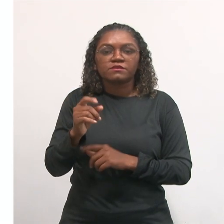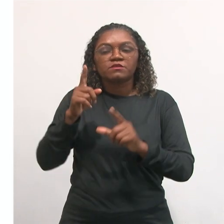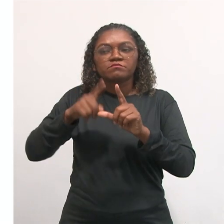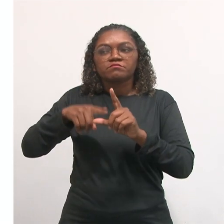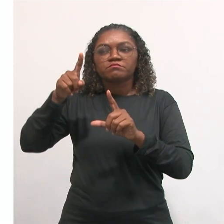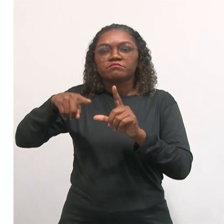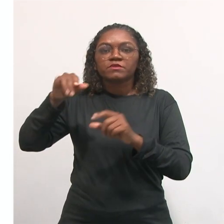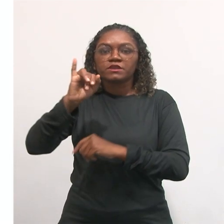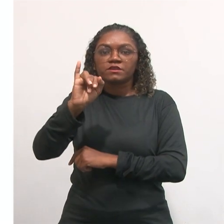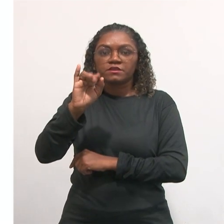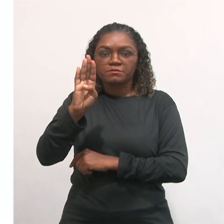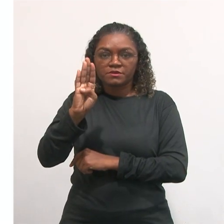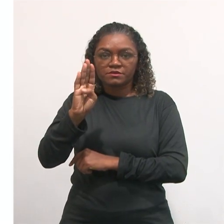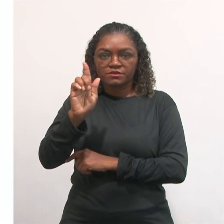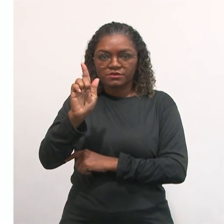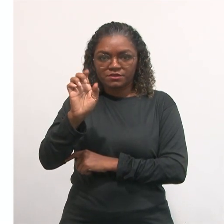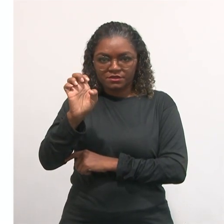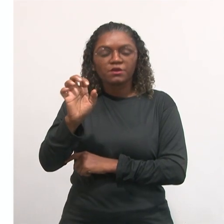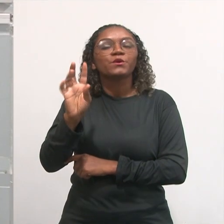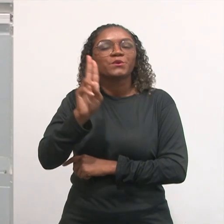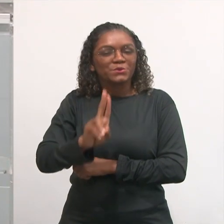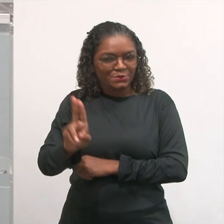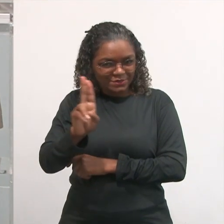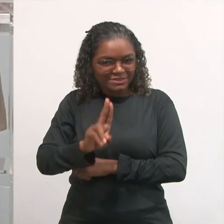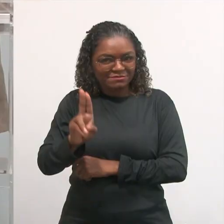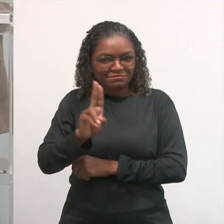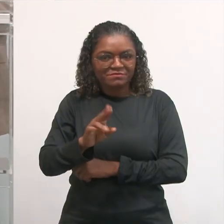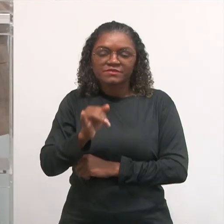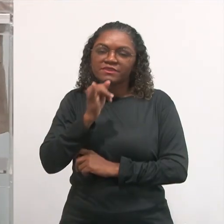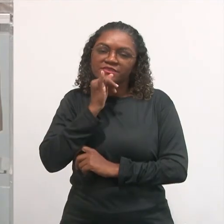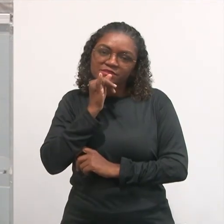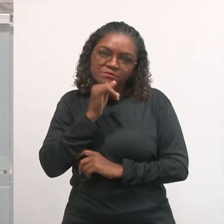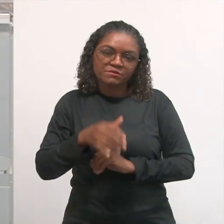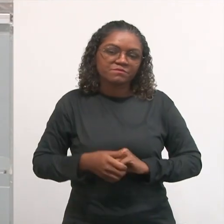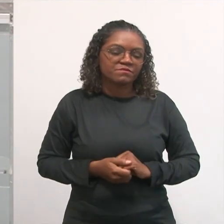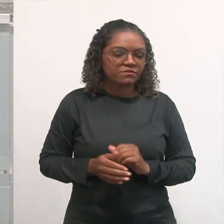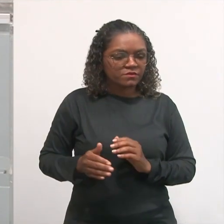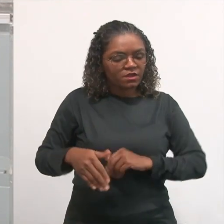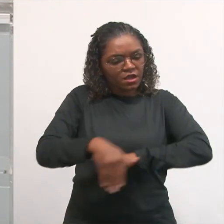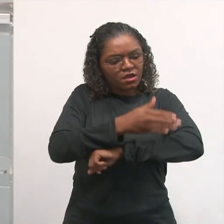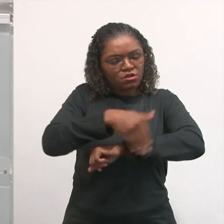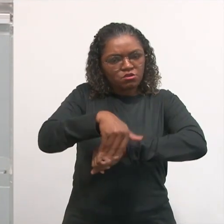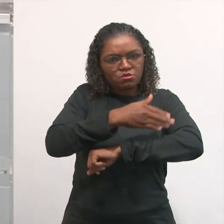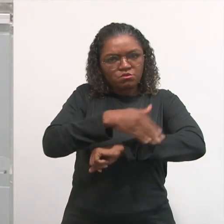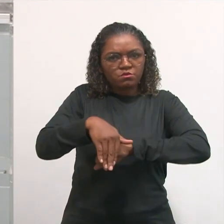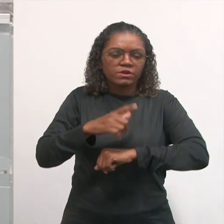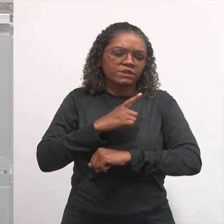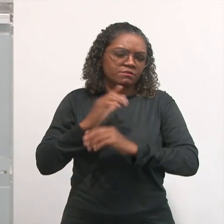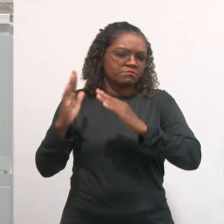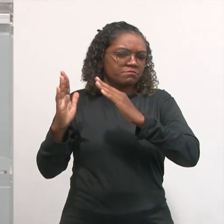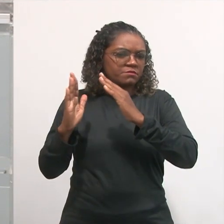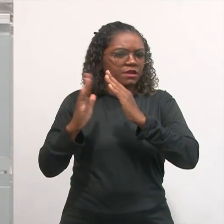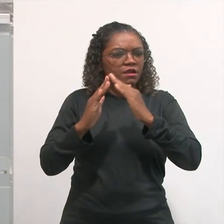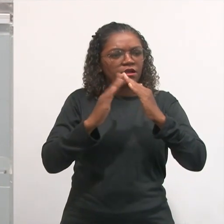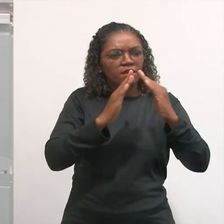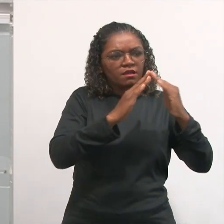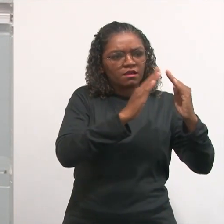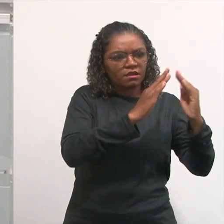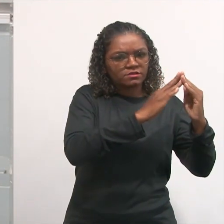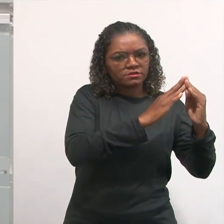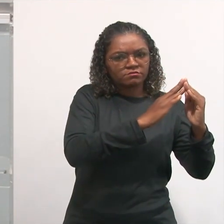IBGE usa muito esse tipo, entendeu? Então, por exemplo, ele pega uma rua X, a rua X tem casas pares e